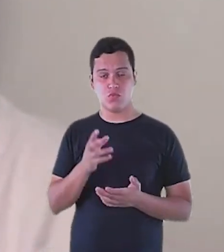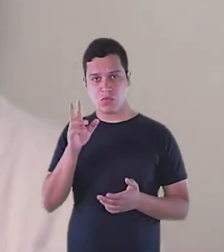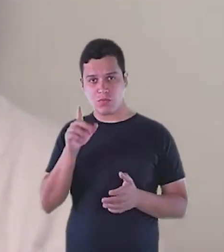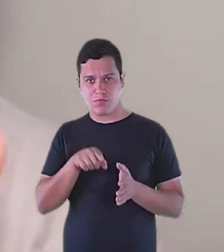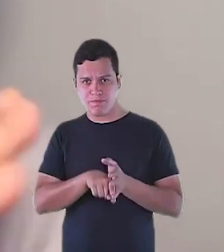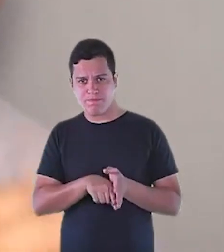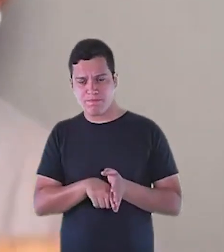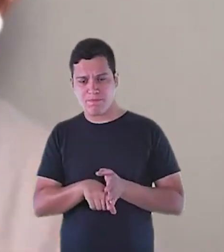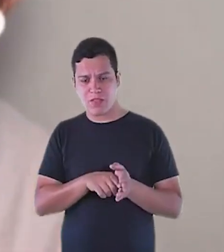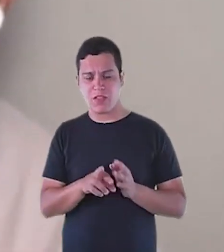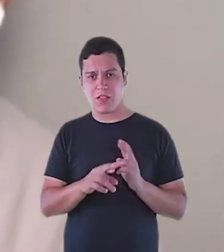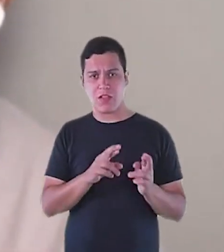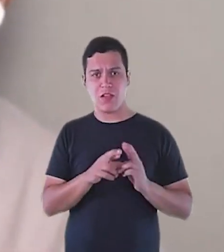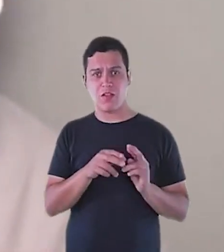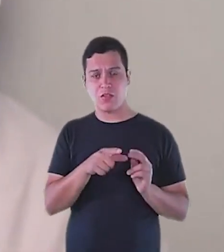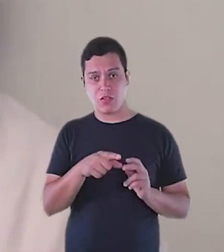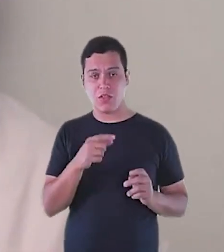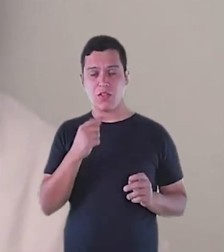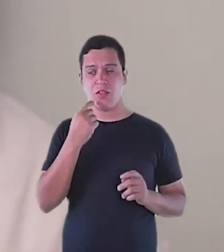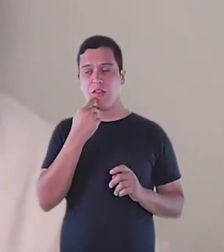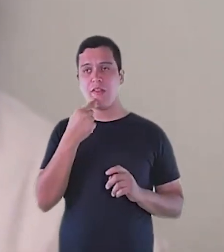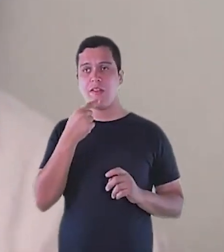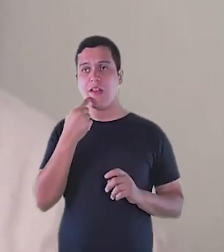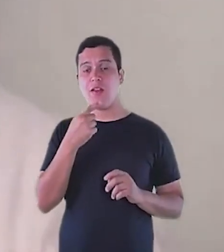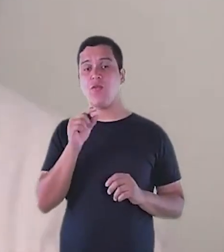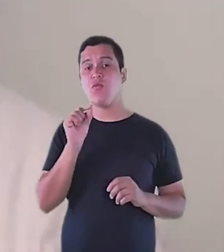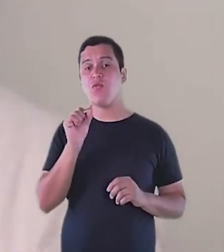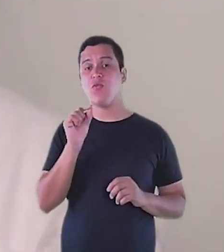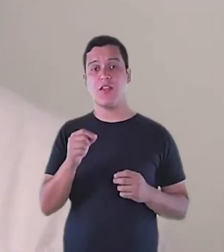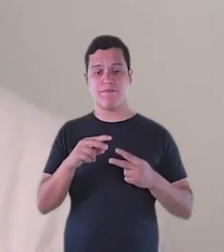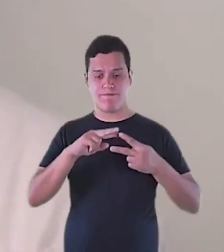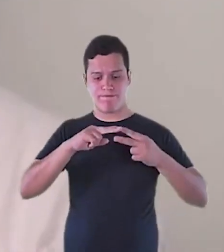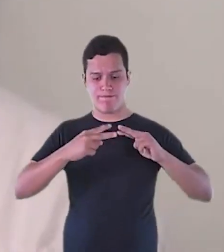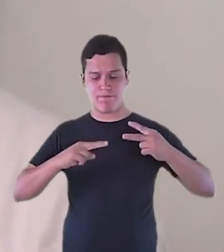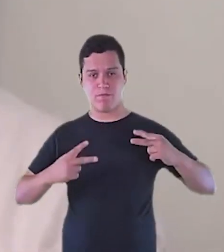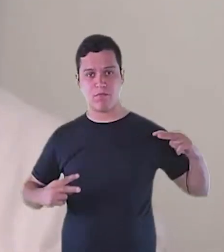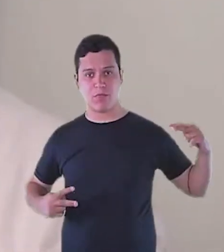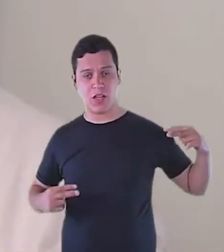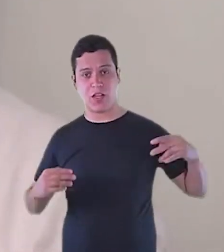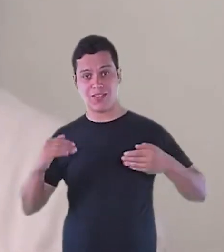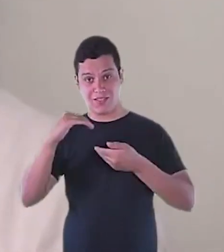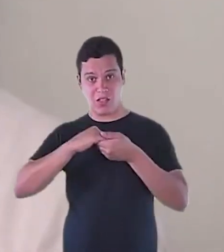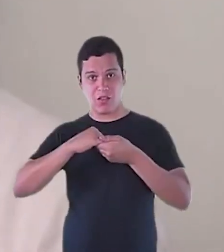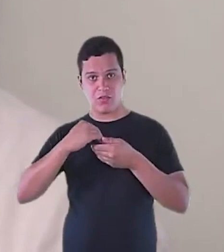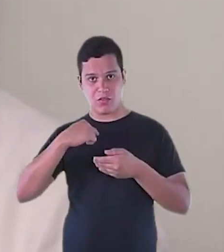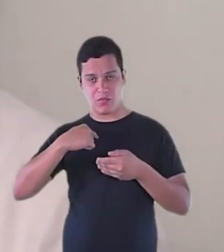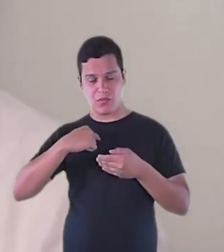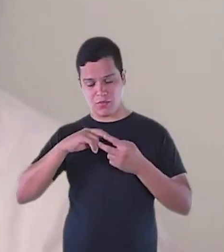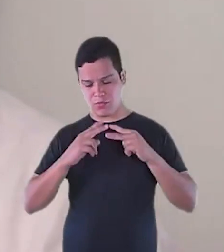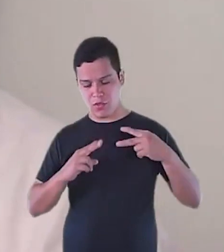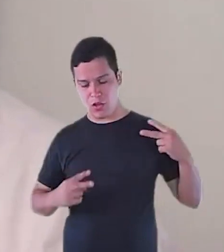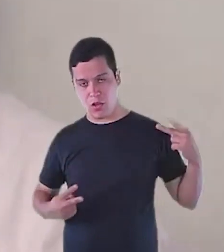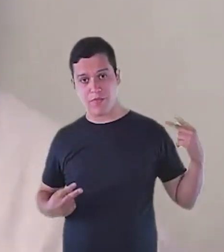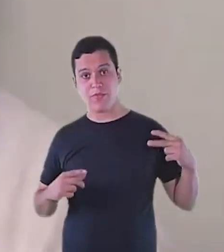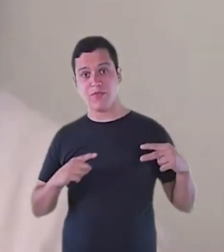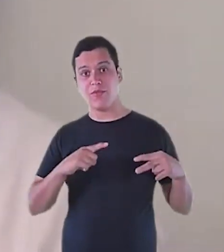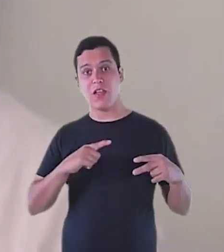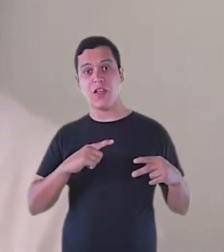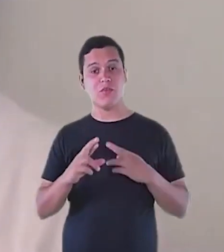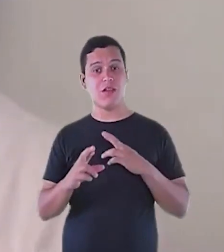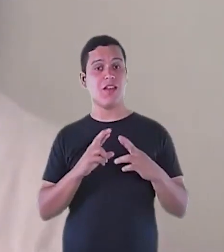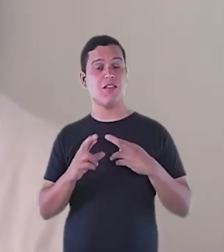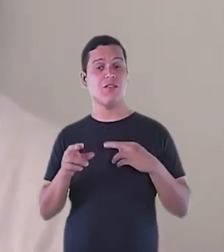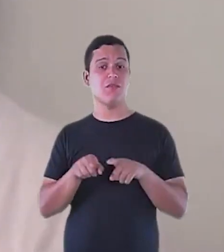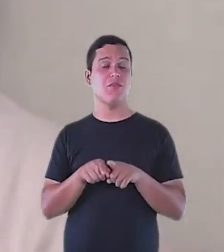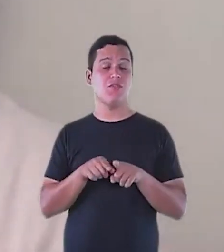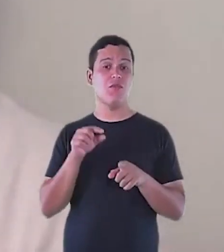né? Aonde houve civilização, onde houve história, até hoje houve escravidão. Todos os